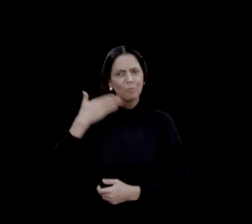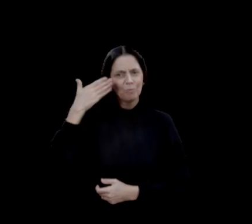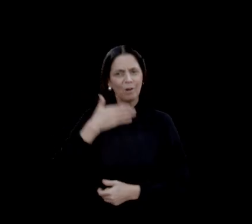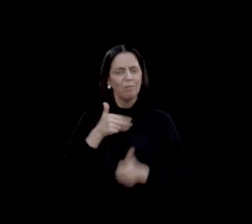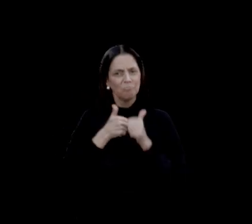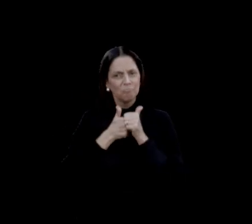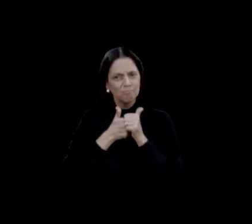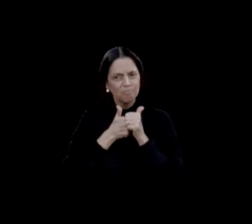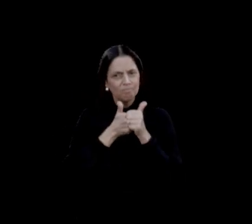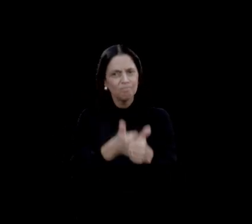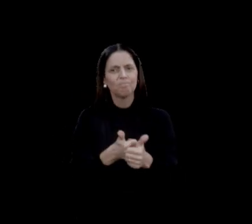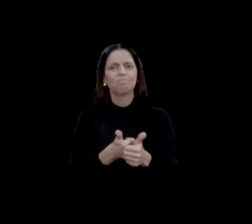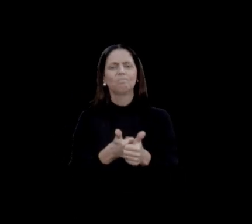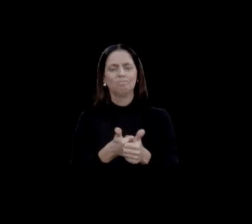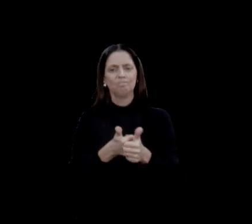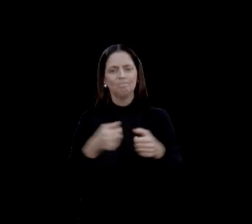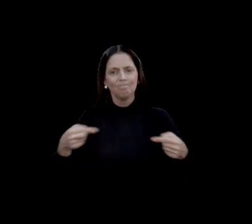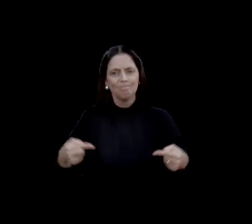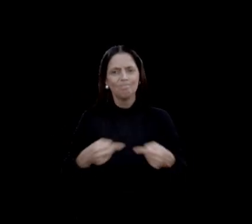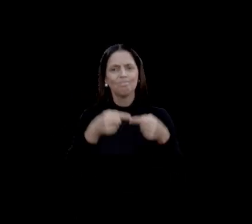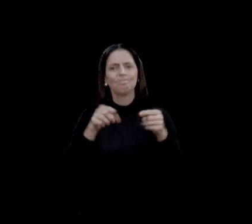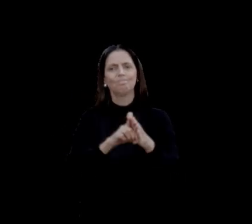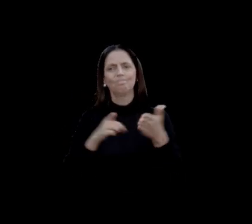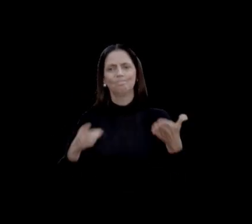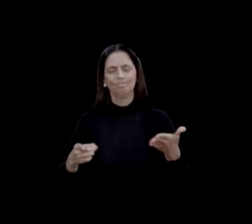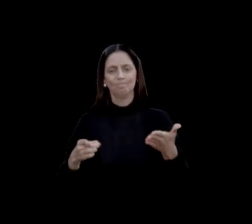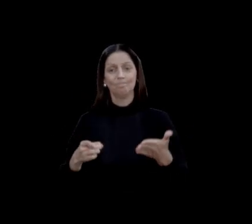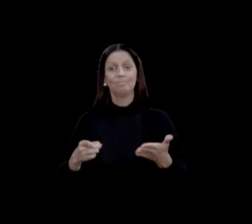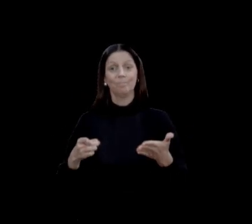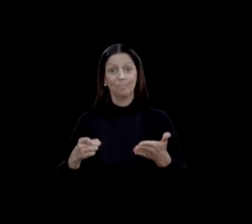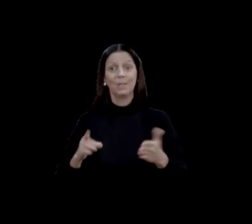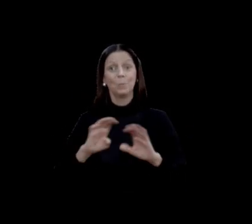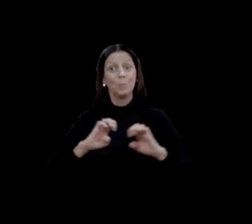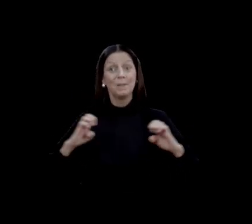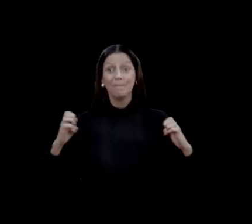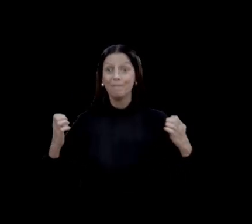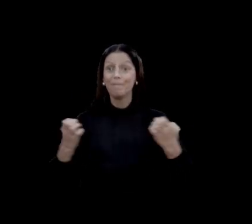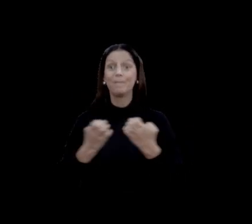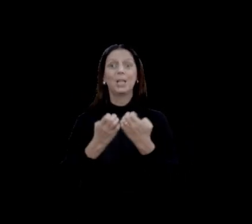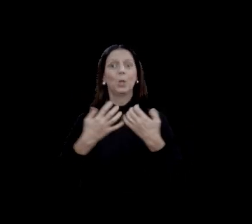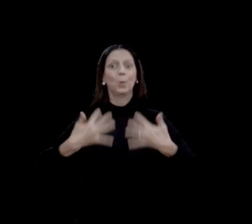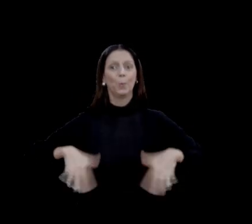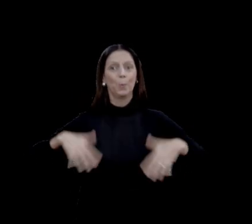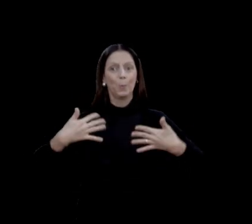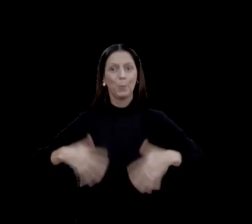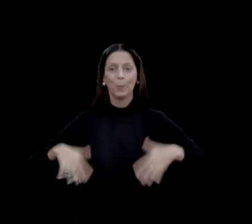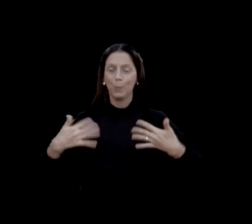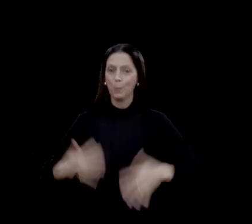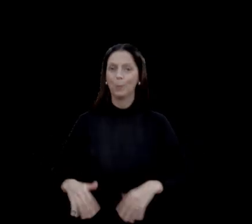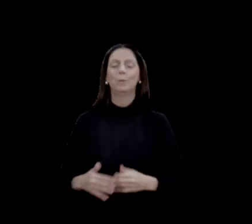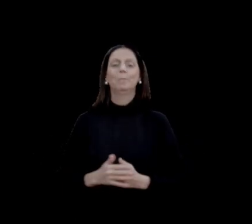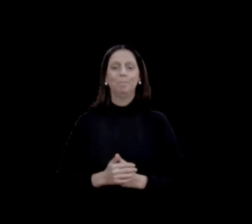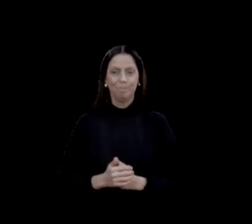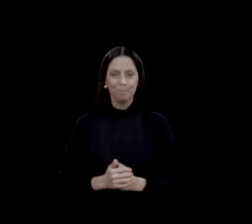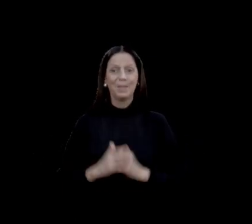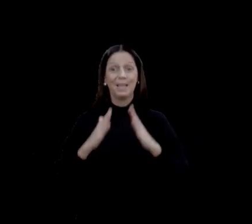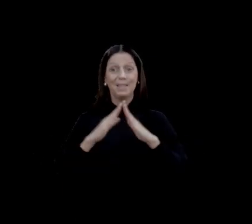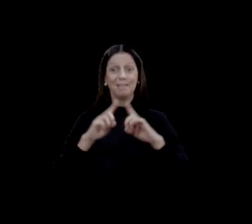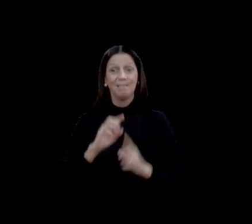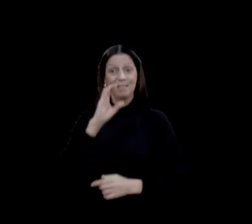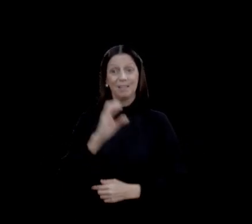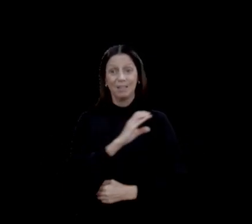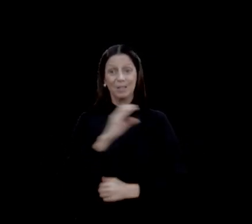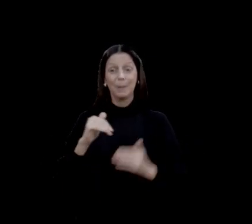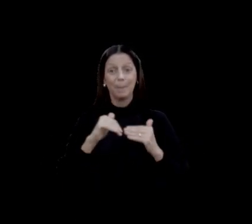Bíblia. Uma multidão, foi o maior evento católico já realizado na nossa amada Santa Catarina, mais